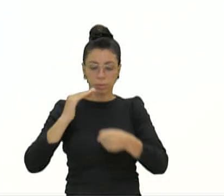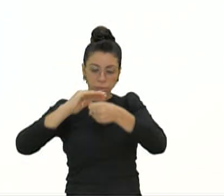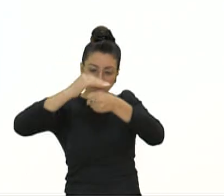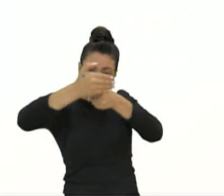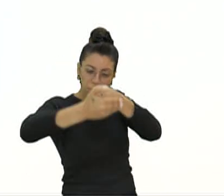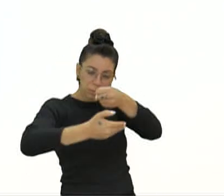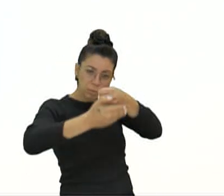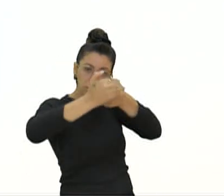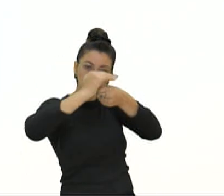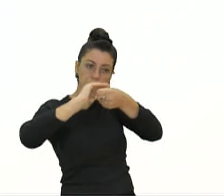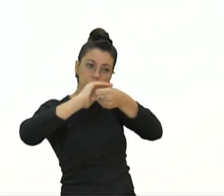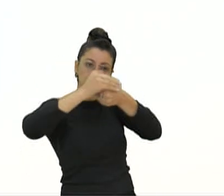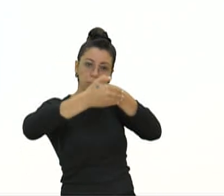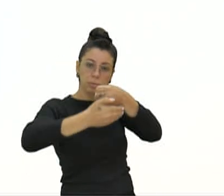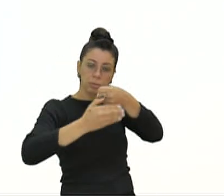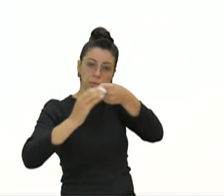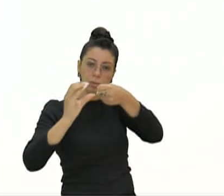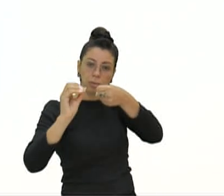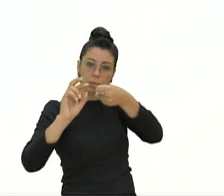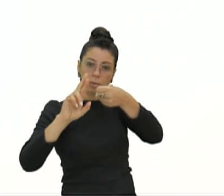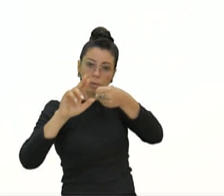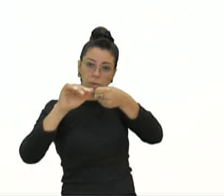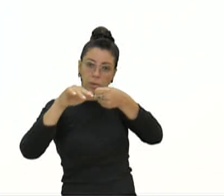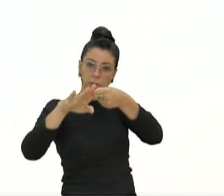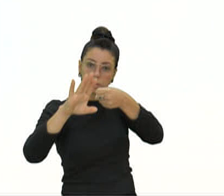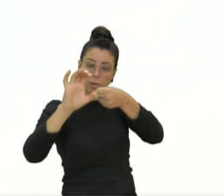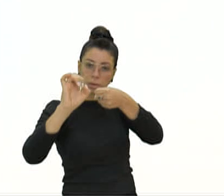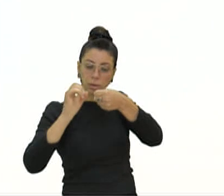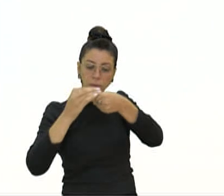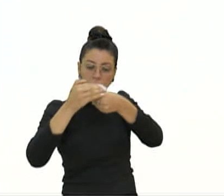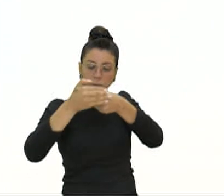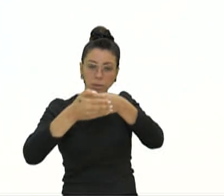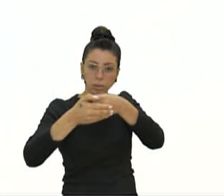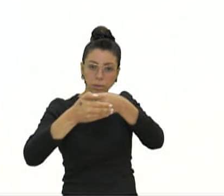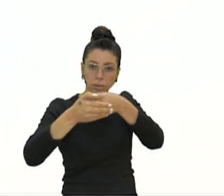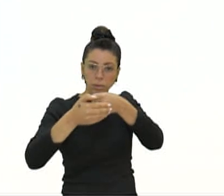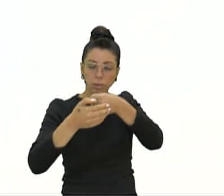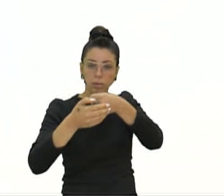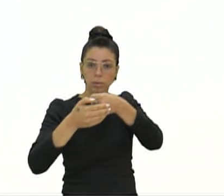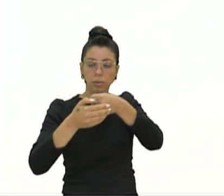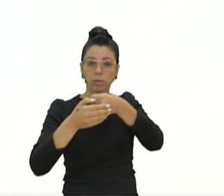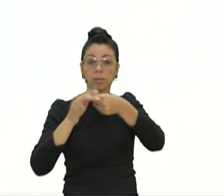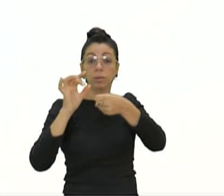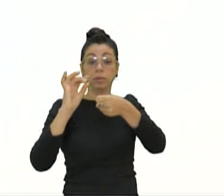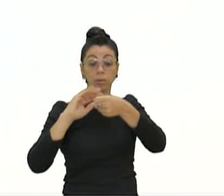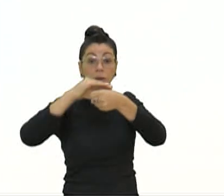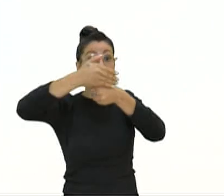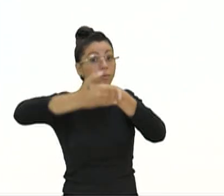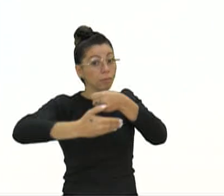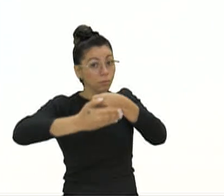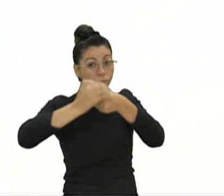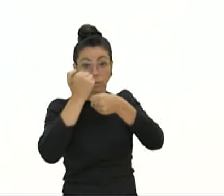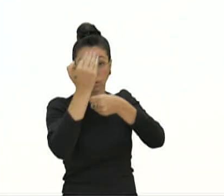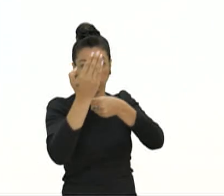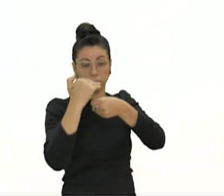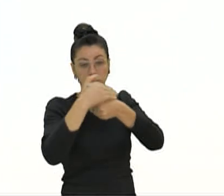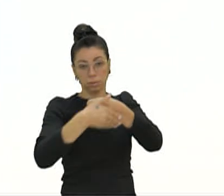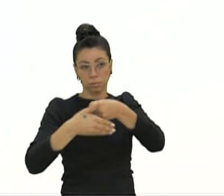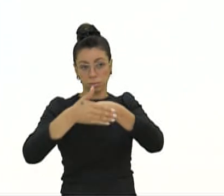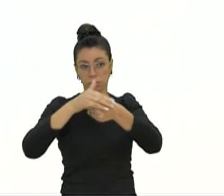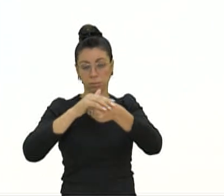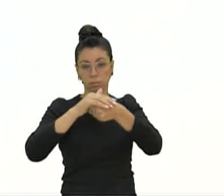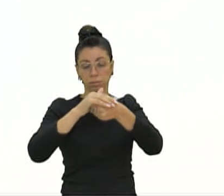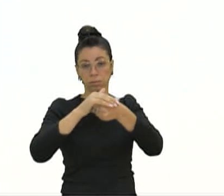córnea que fica sobre a esclera, né, que é transparente, só na região frontal. Nós